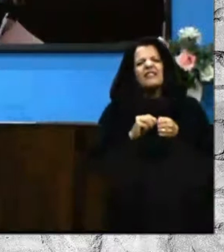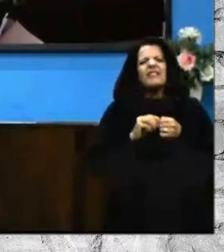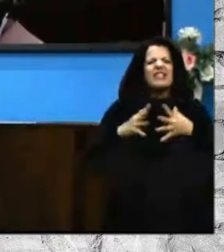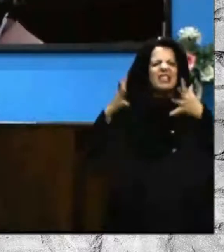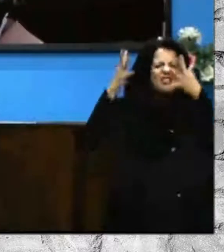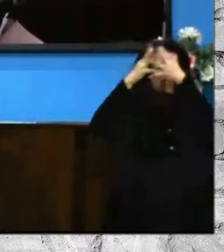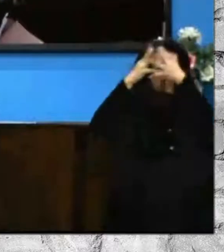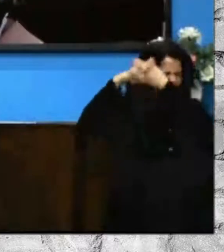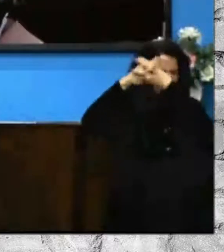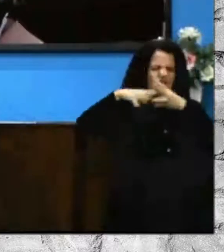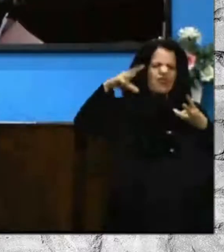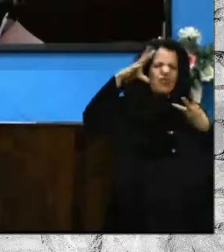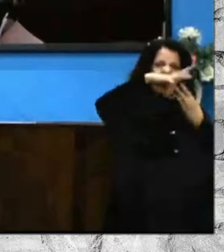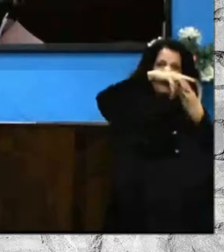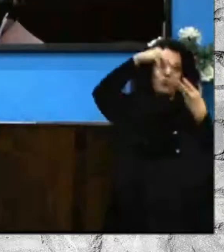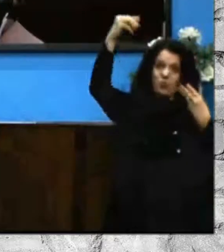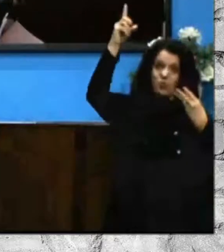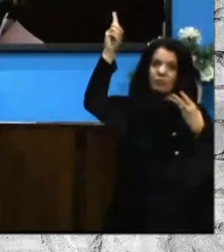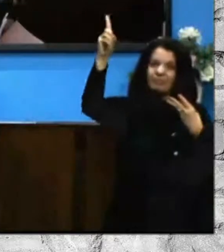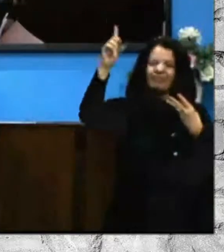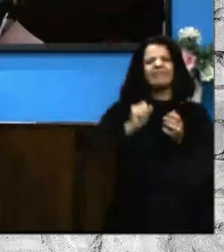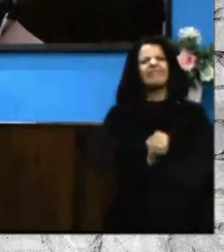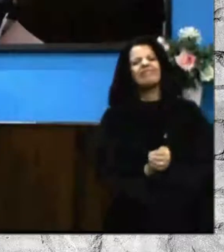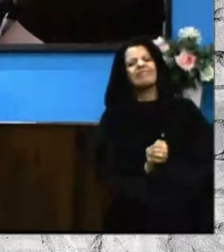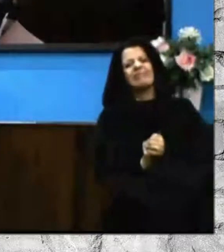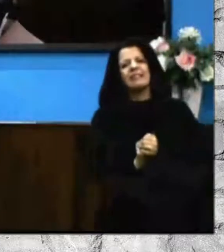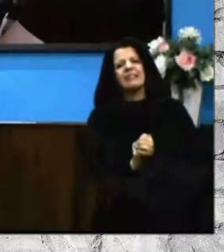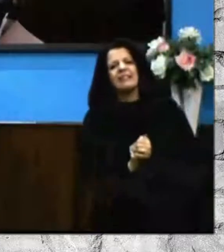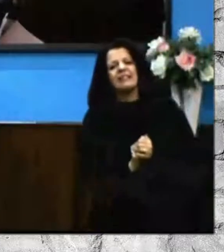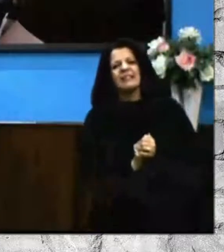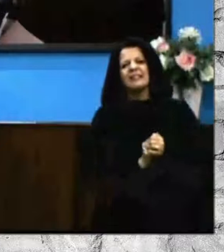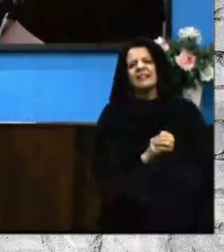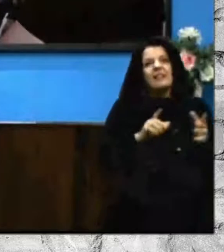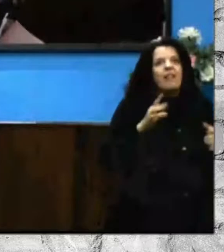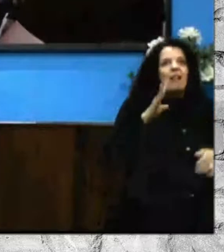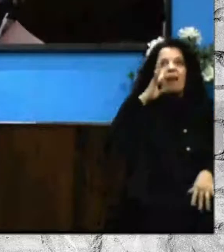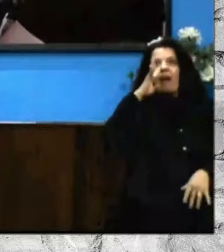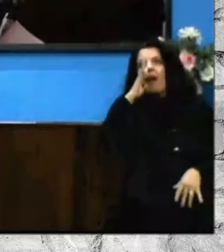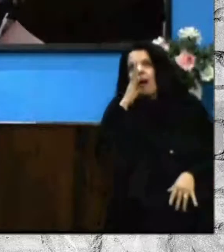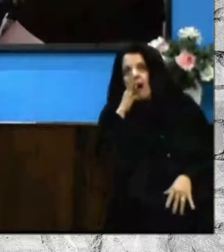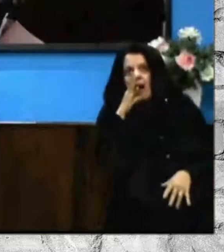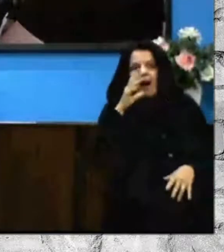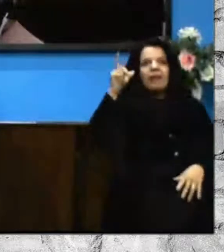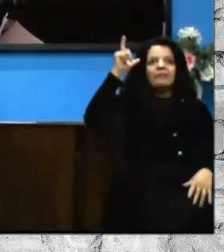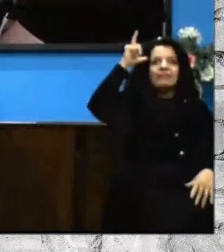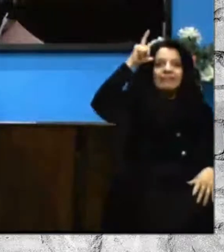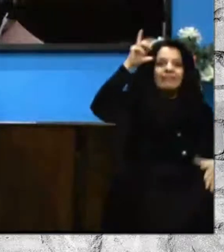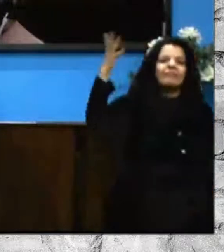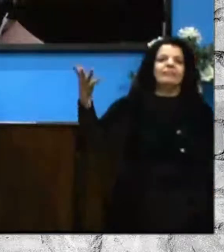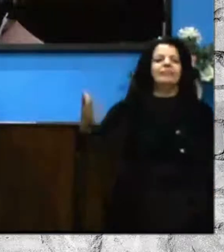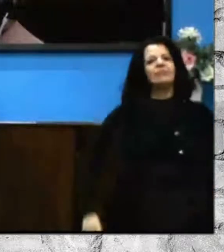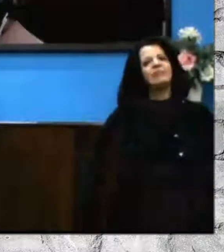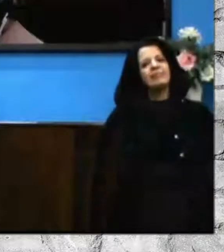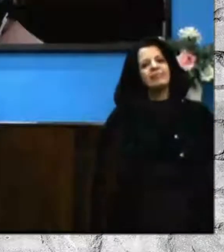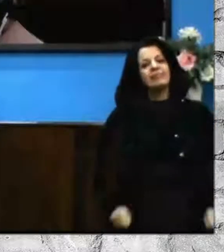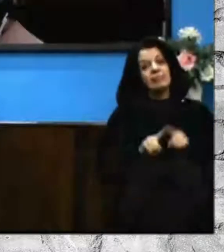Quis jogar as pessoas da Trindade umas contra as outras. Isso não é de se admirar? É.